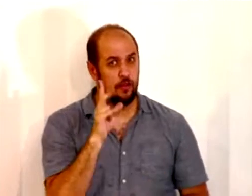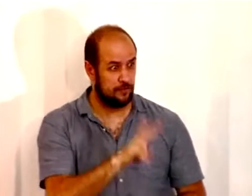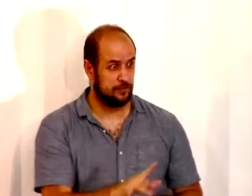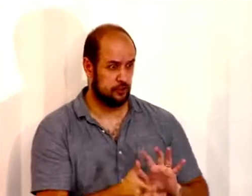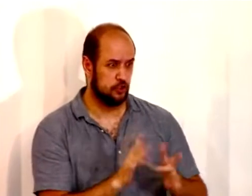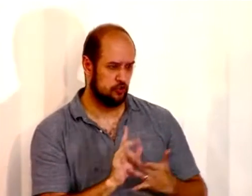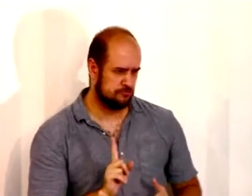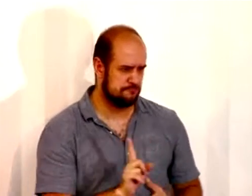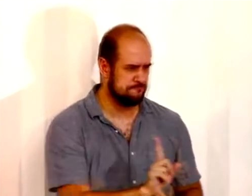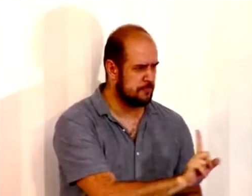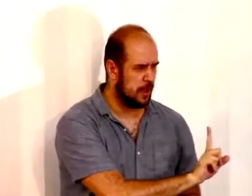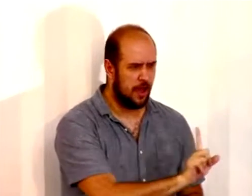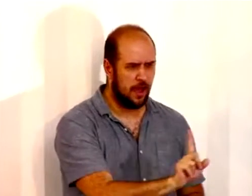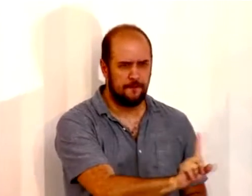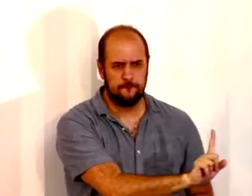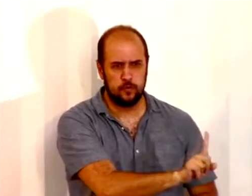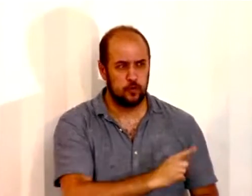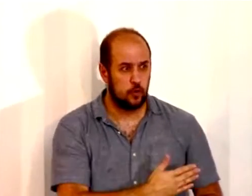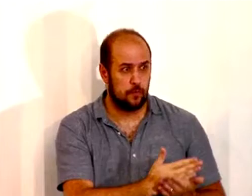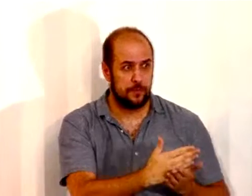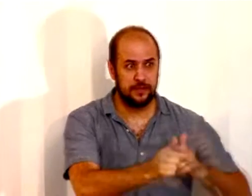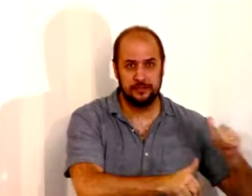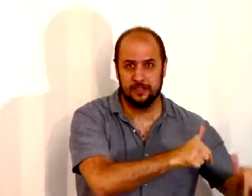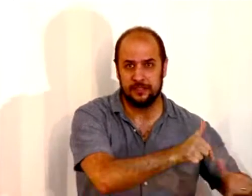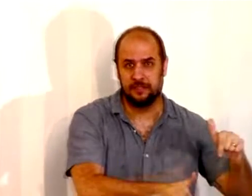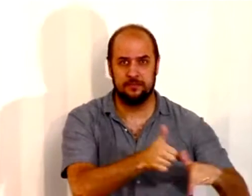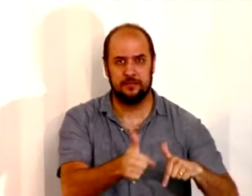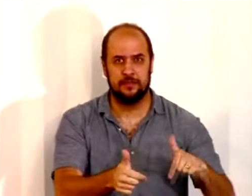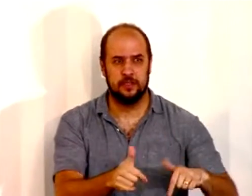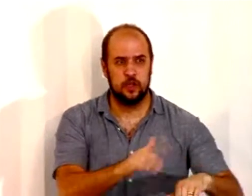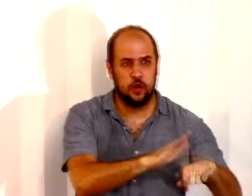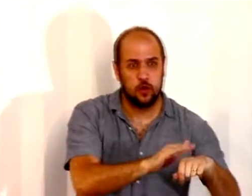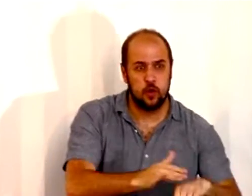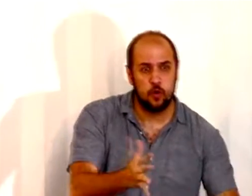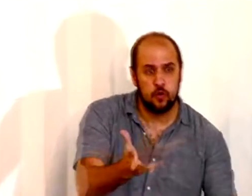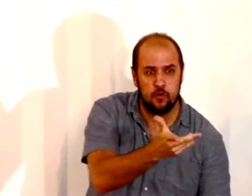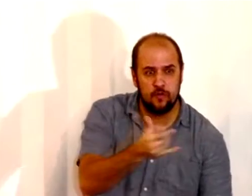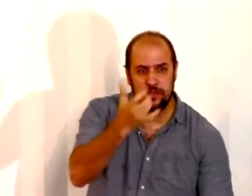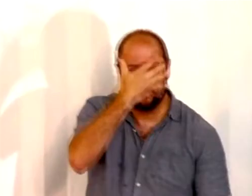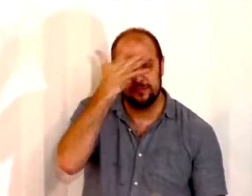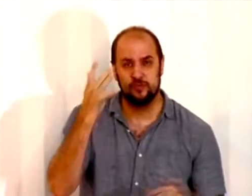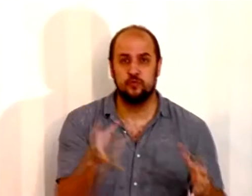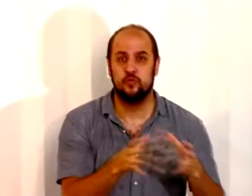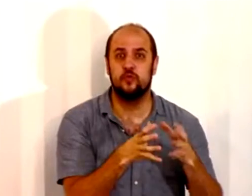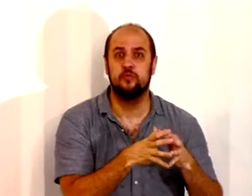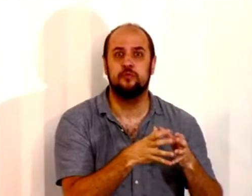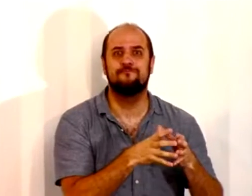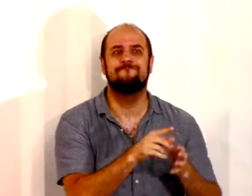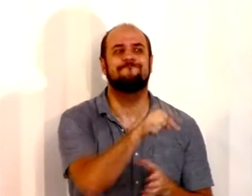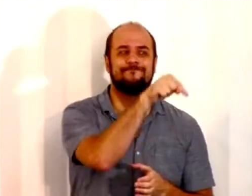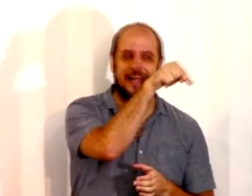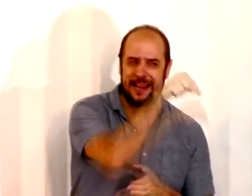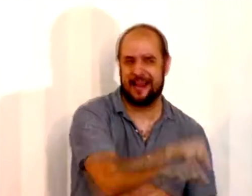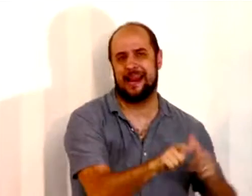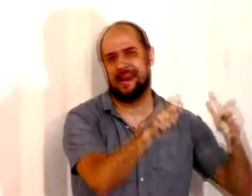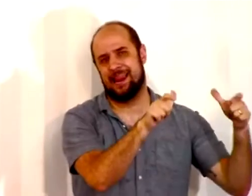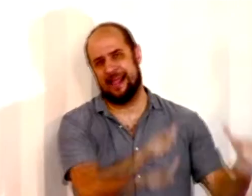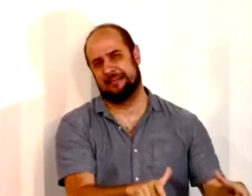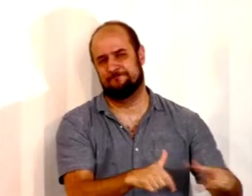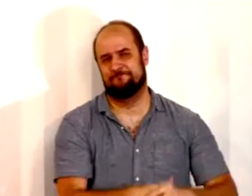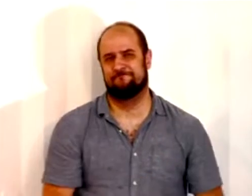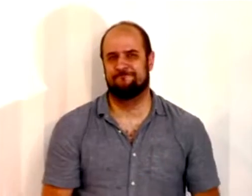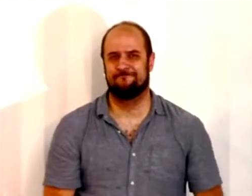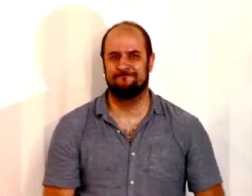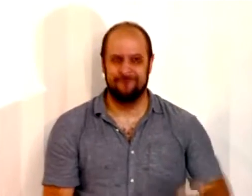porque da onde é que ele vai constituir o seu colégio apostólico? Dos galileus, daquela região que